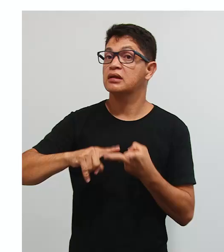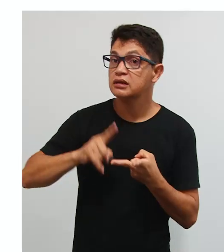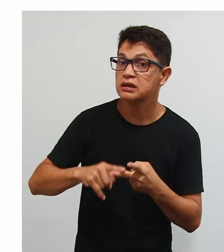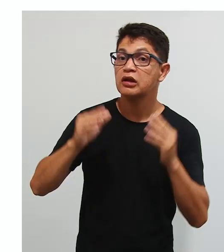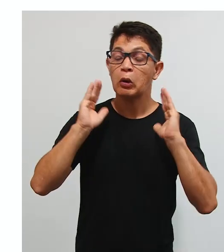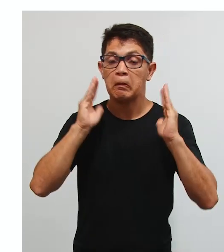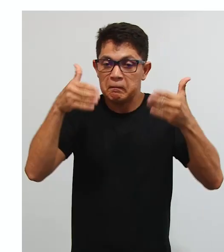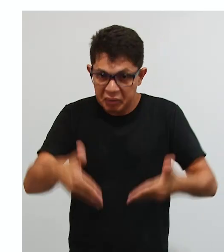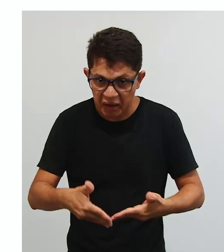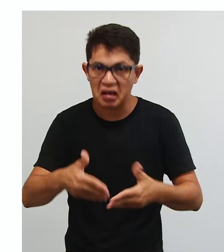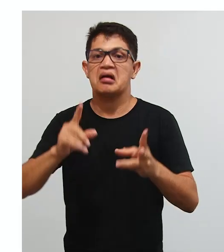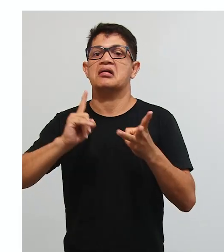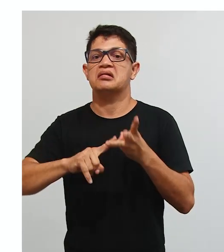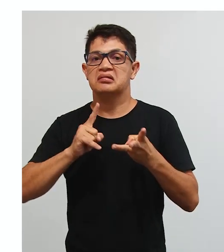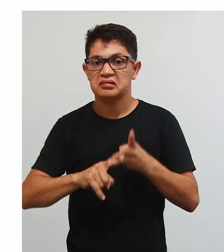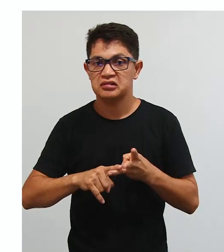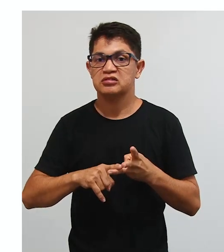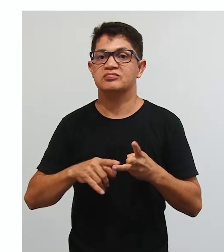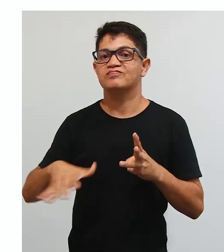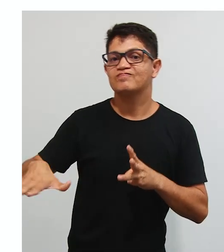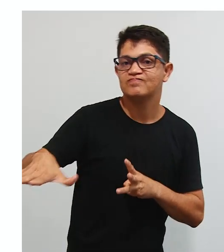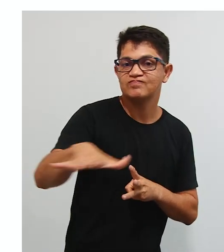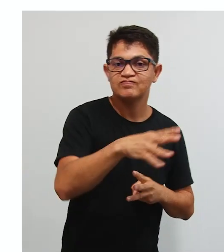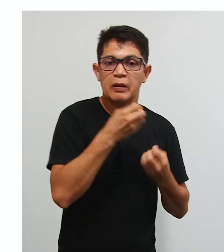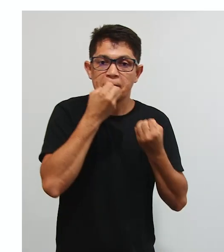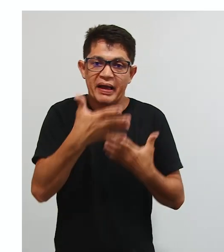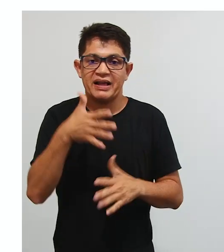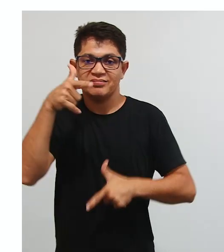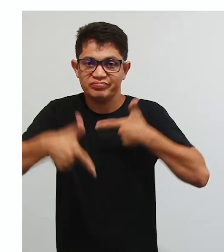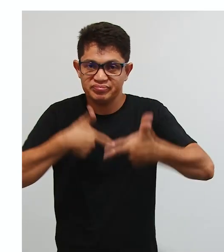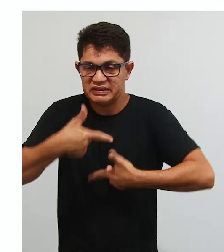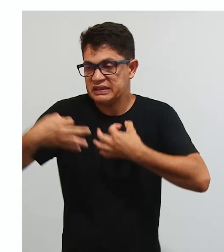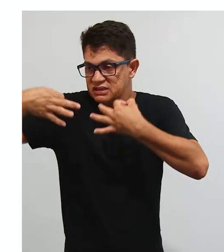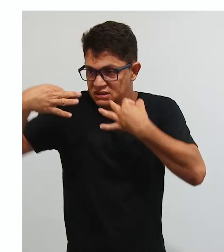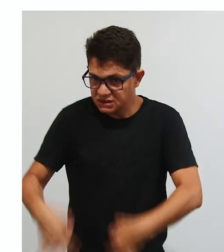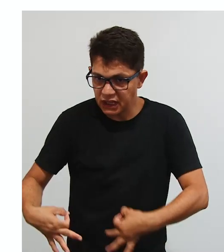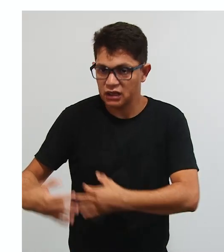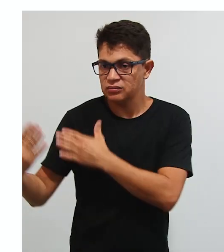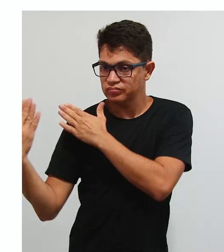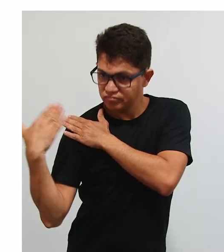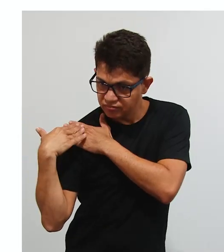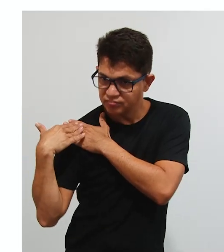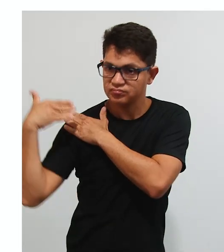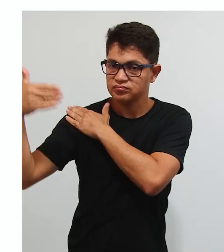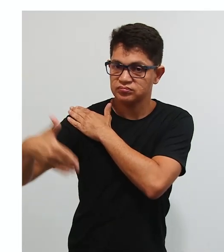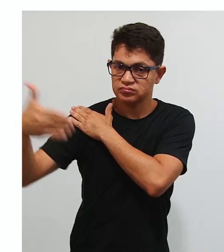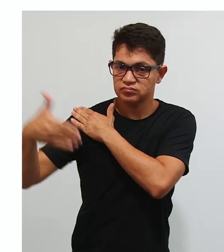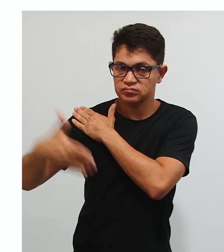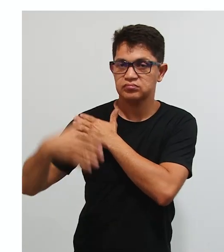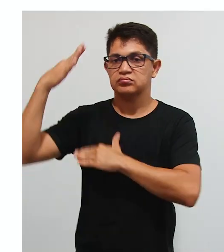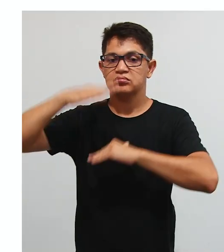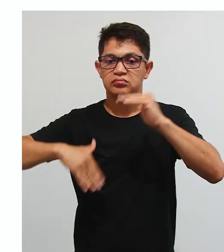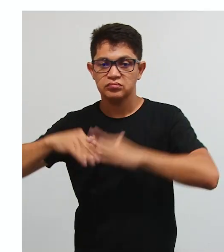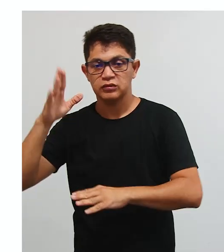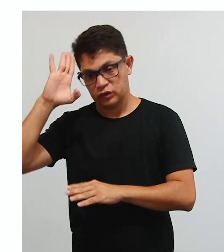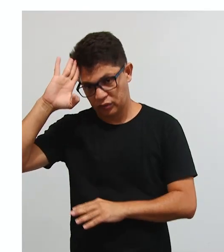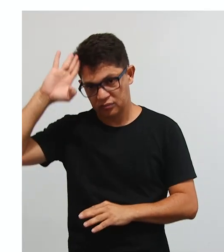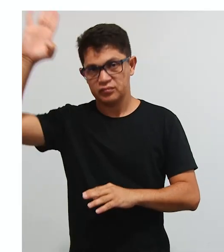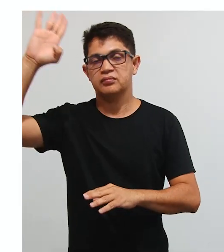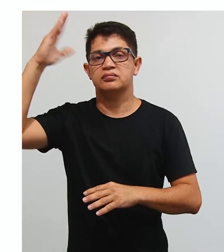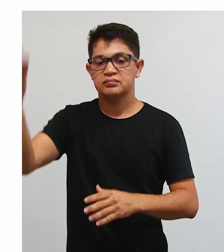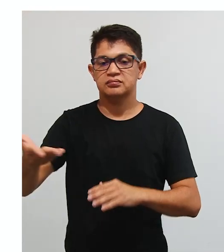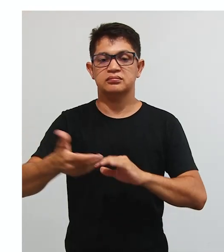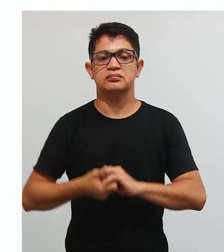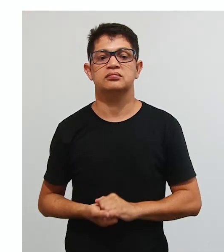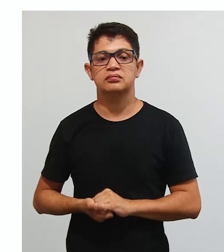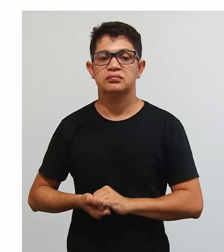conhecimentos, competências e habilidades, o famoso chá, né? Nós falamos às vezes aí em algumas aulas